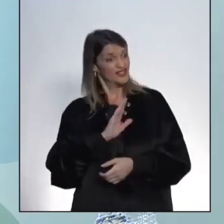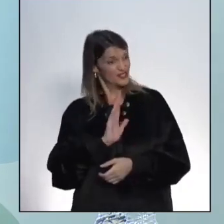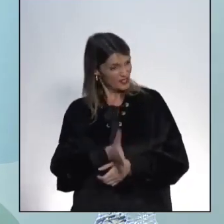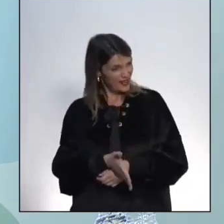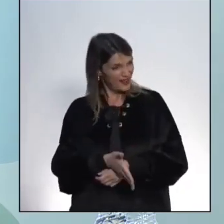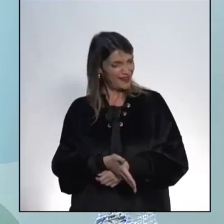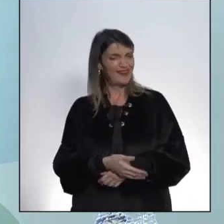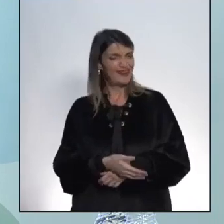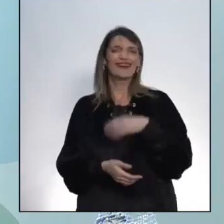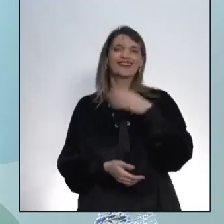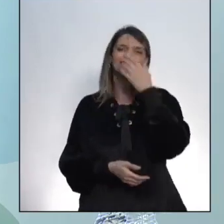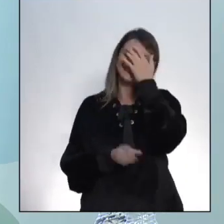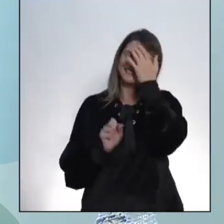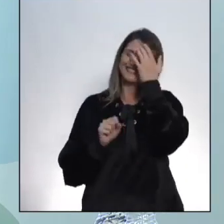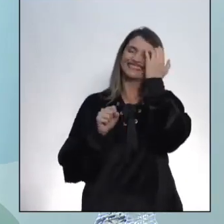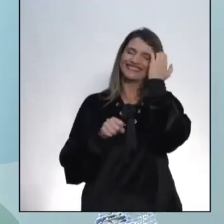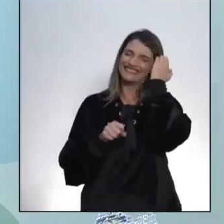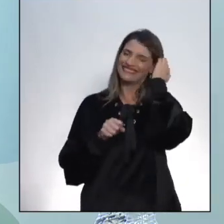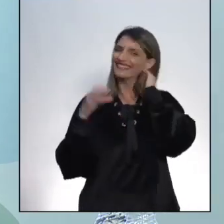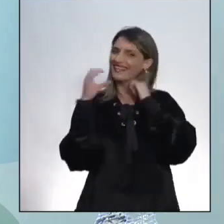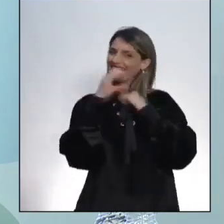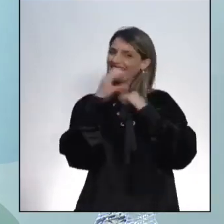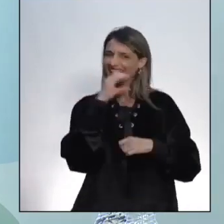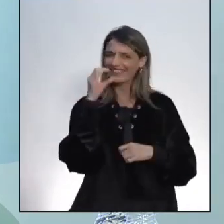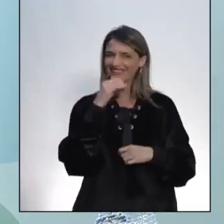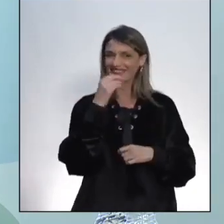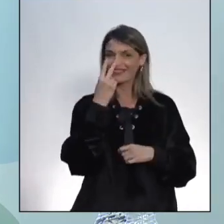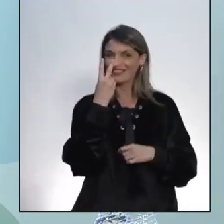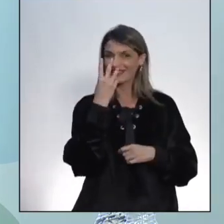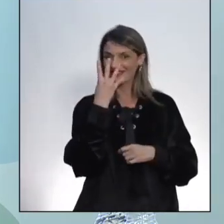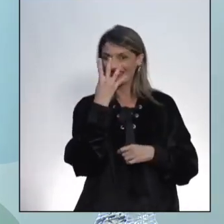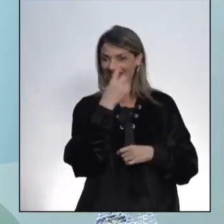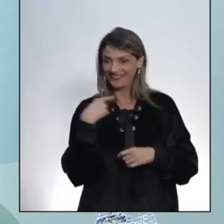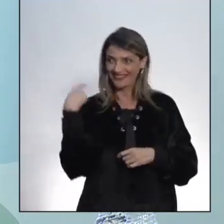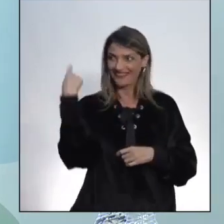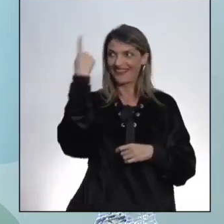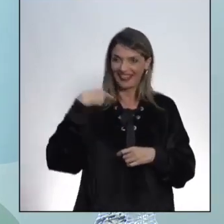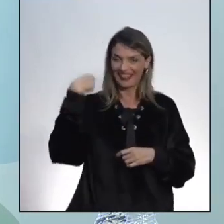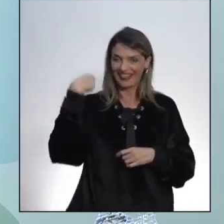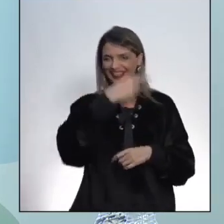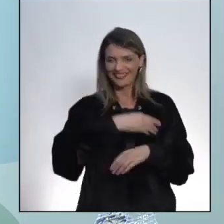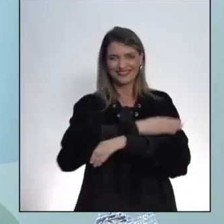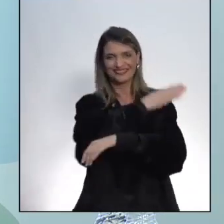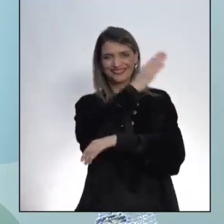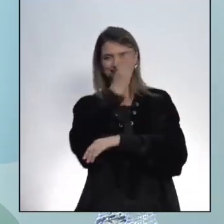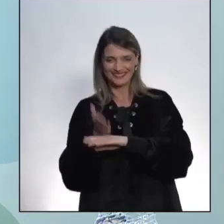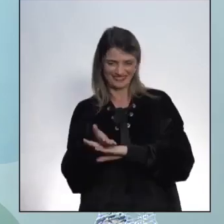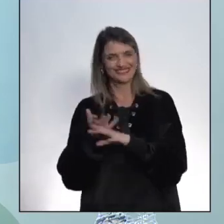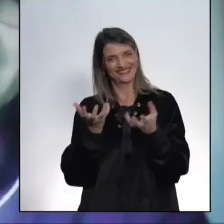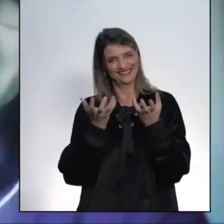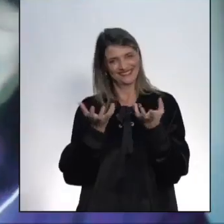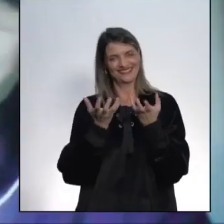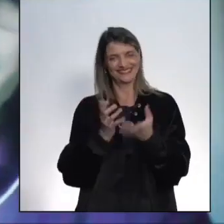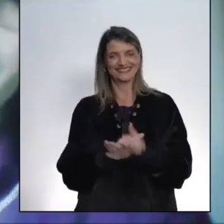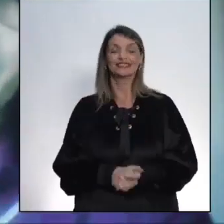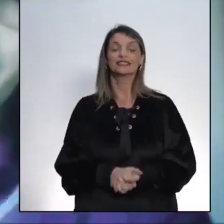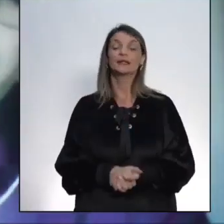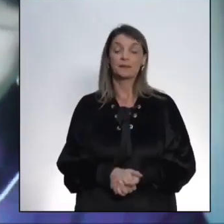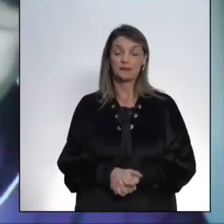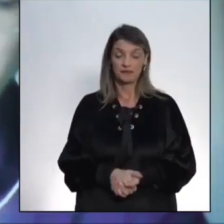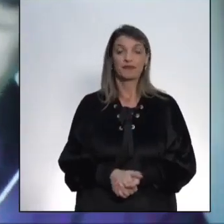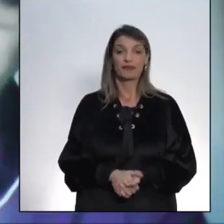propus aqui de um dia nós ficarmos 24 horas só recebendo convidados aqui. Então, o